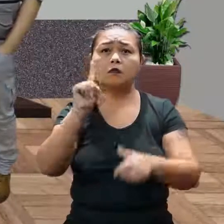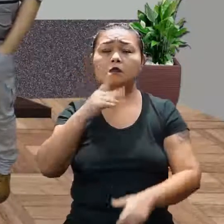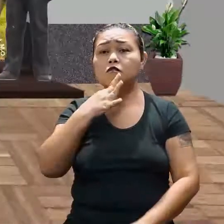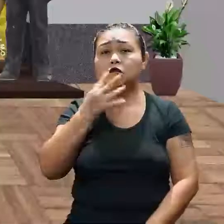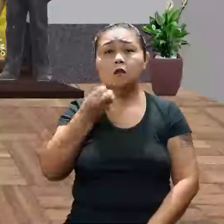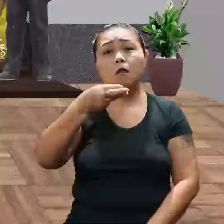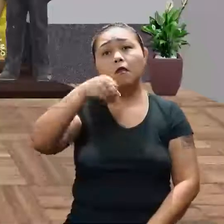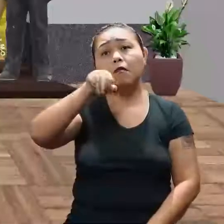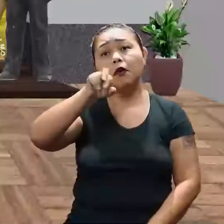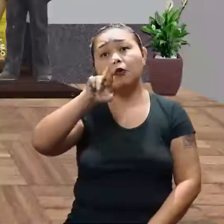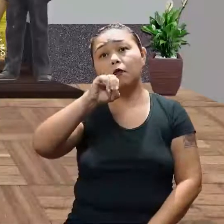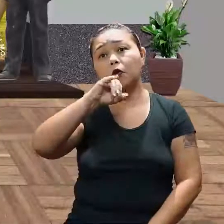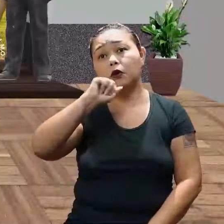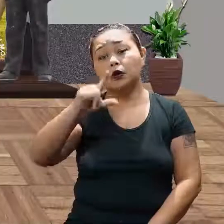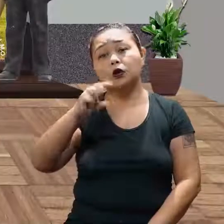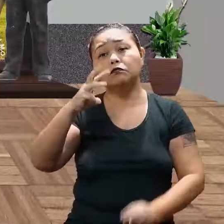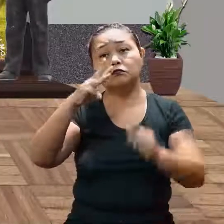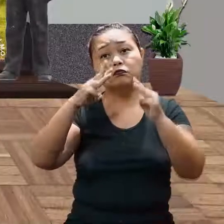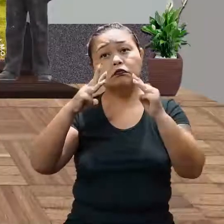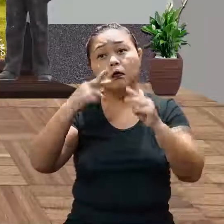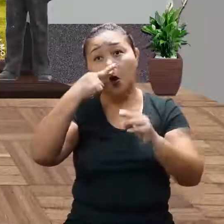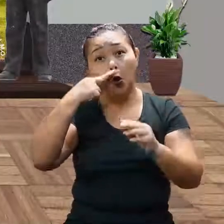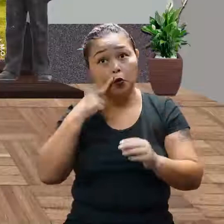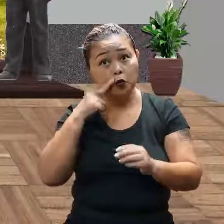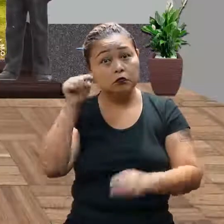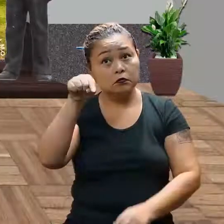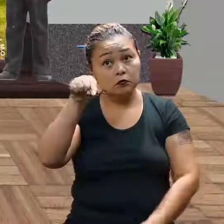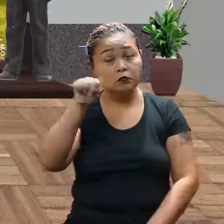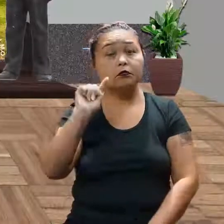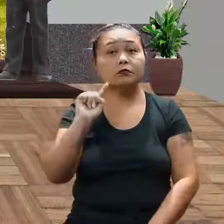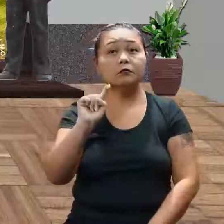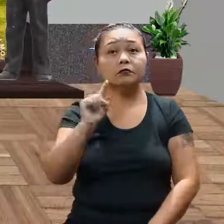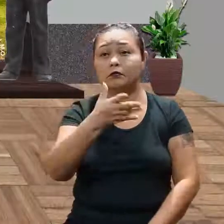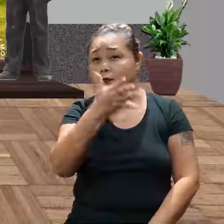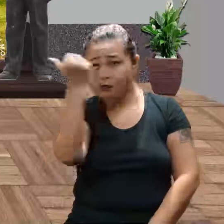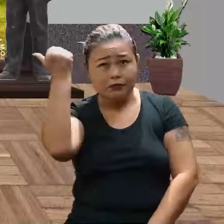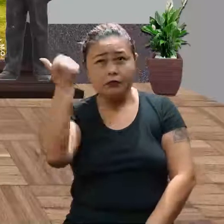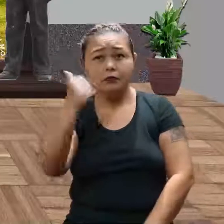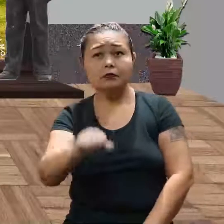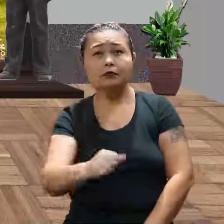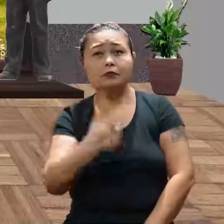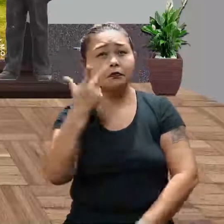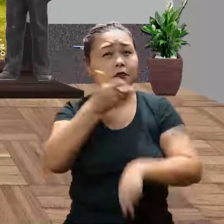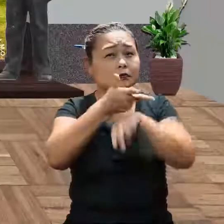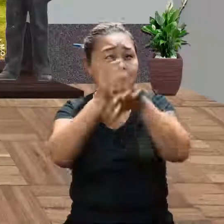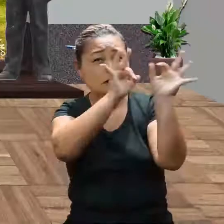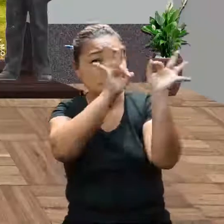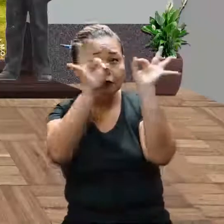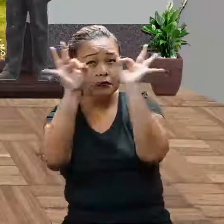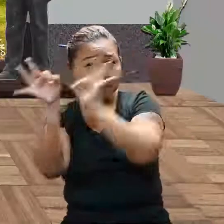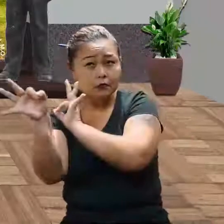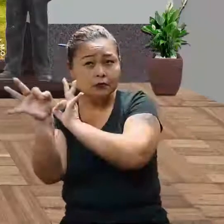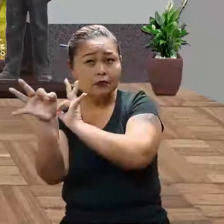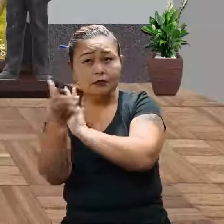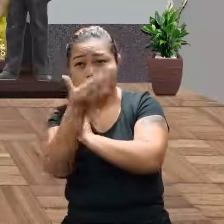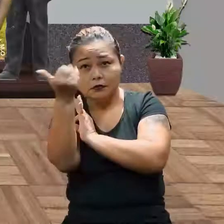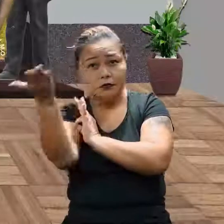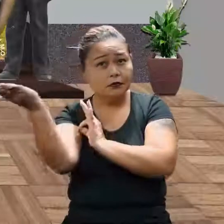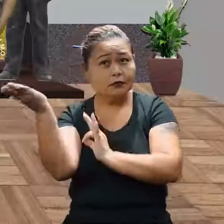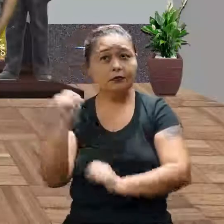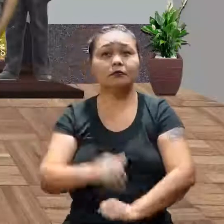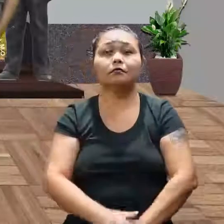conhece o Memorial Rondon, você agora, vem comigo assistir esse vídeo. Com vocês.